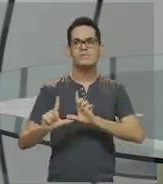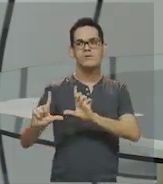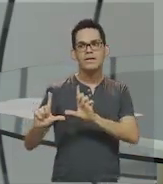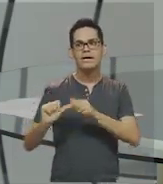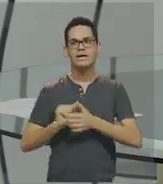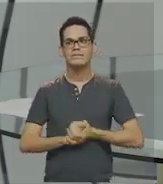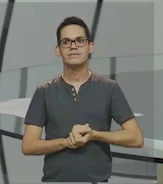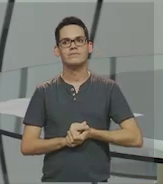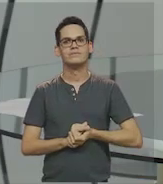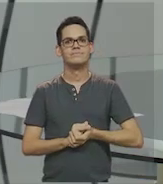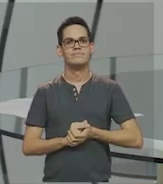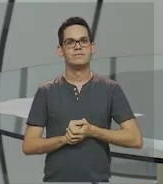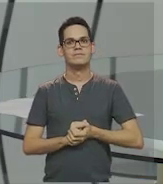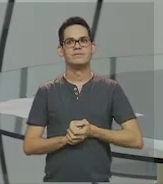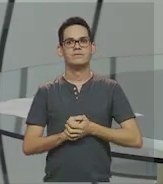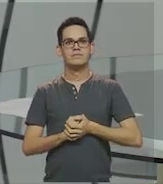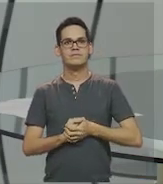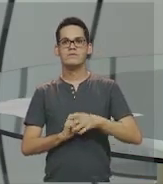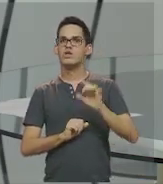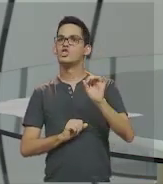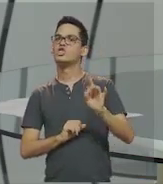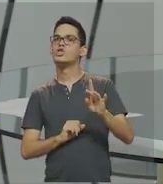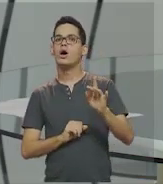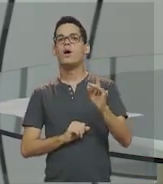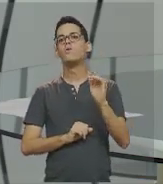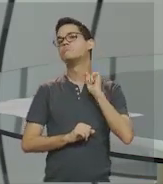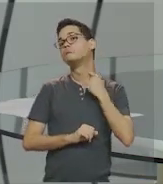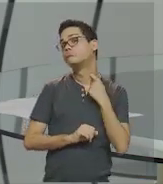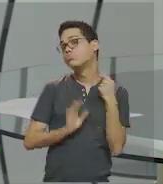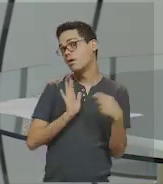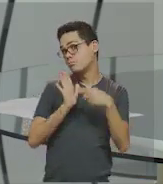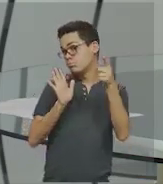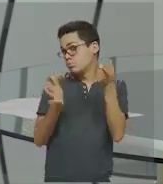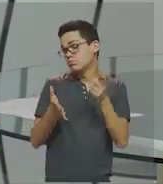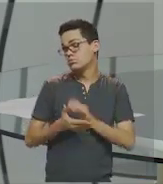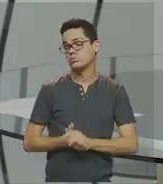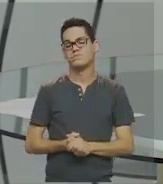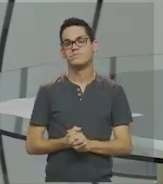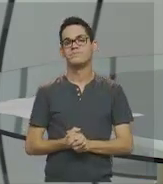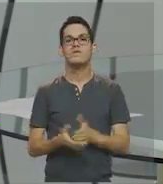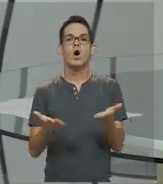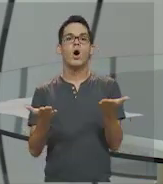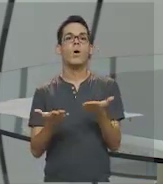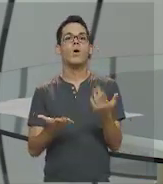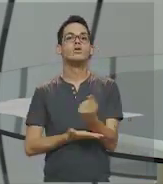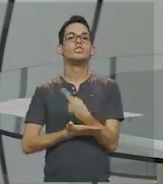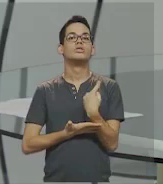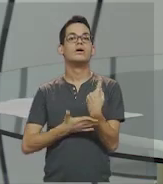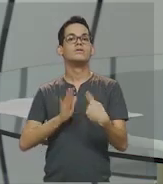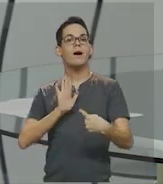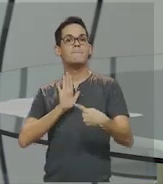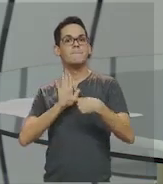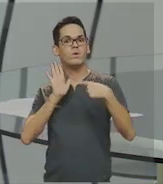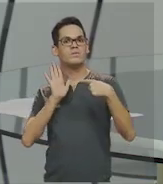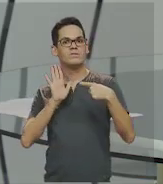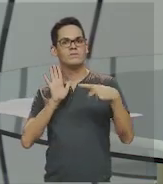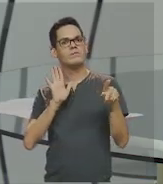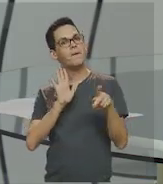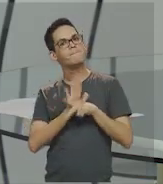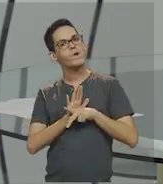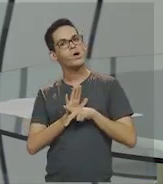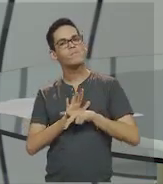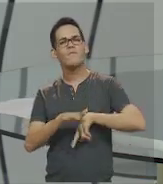quadradinho, uma pequena mancha, pode ser considerado ponto. Hoje nós temos o pontilhismo feito com